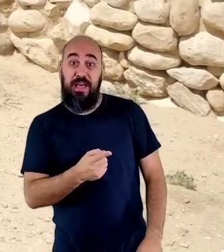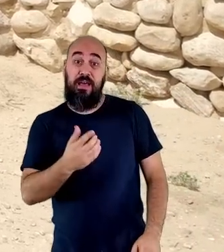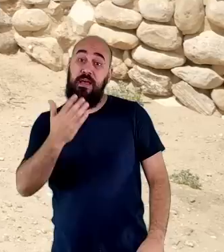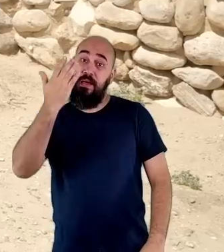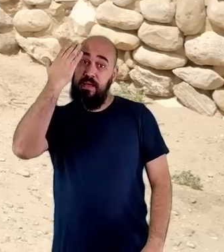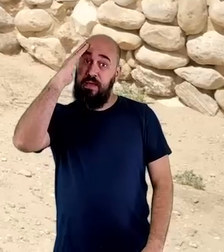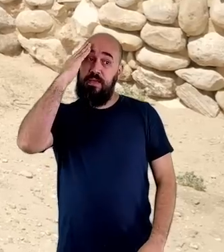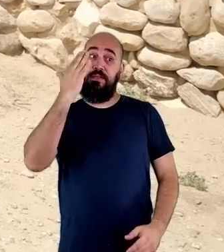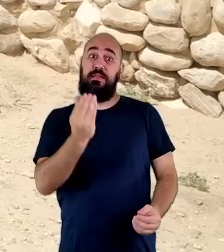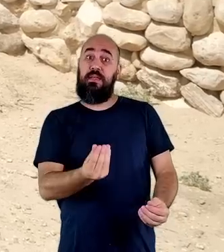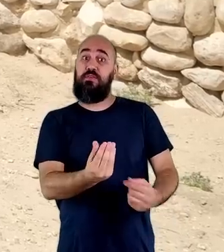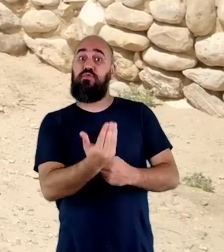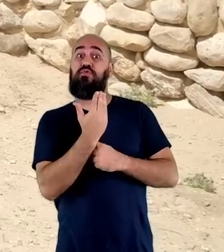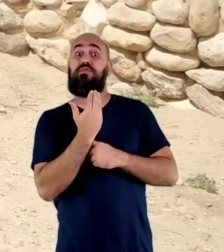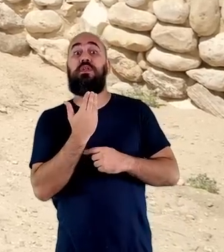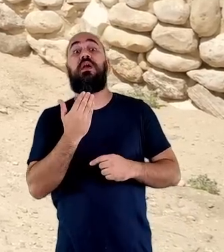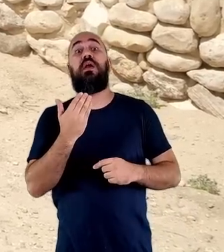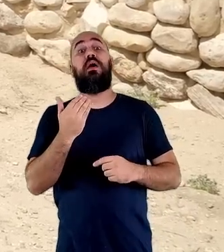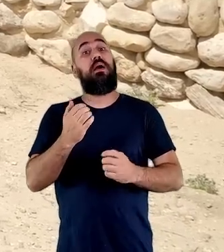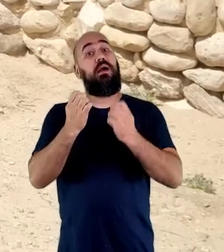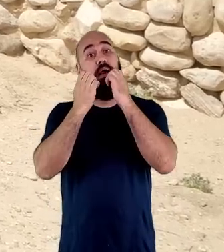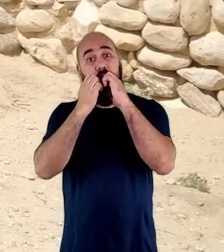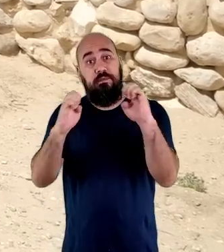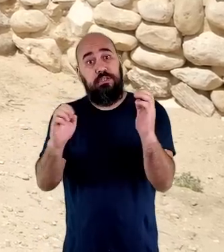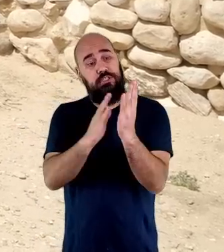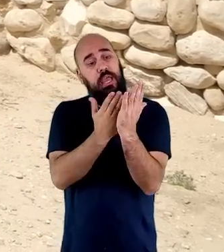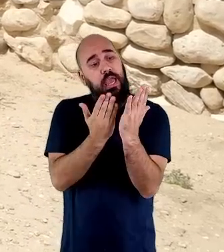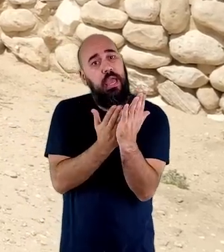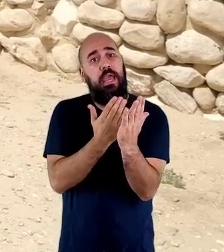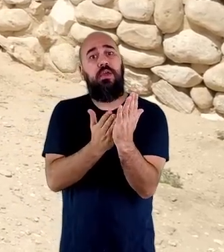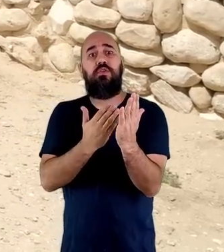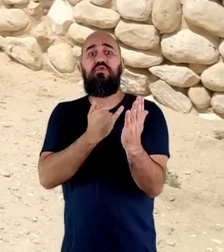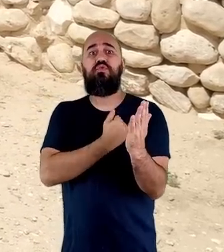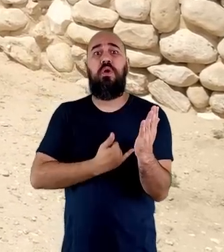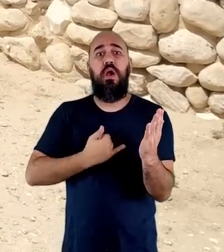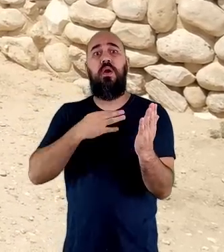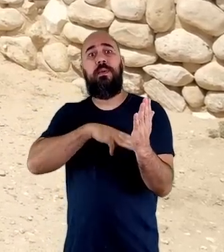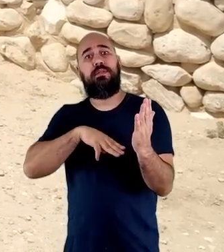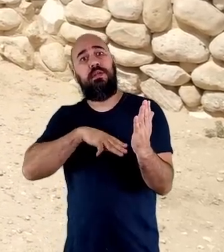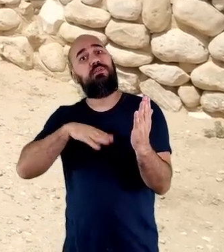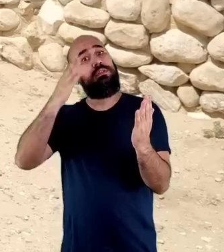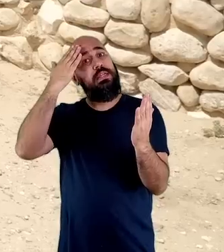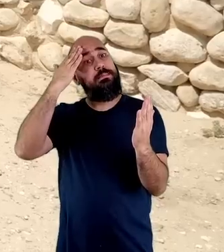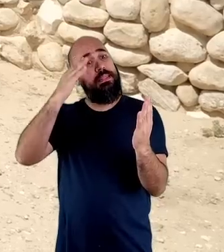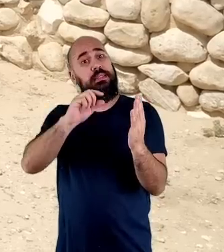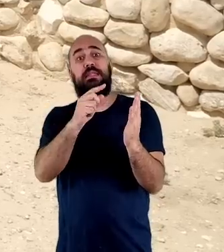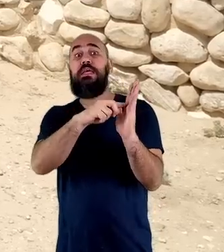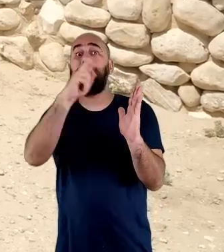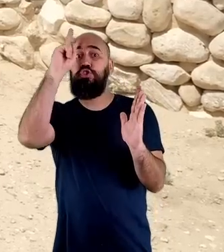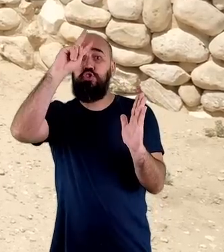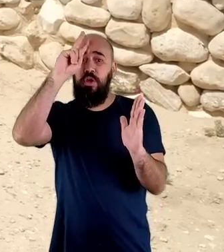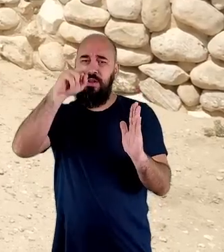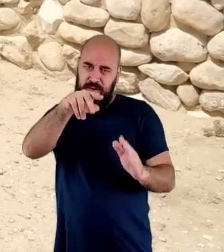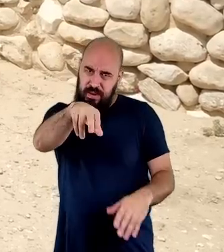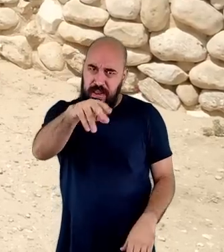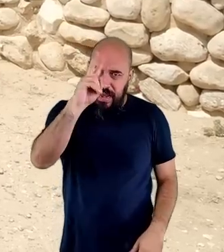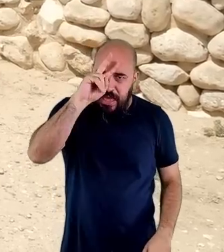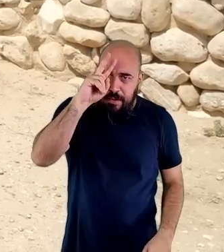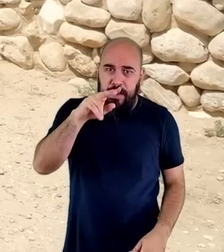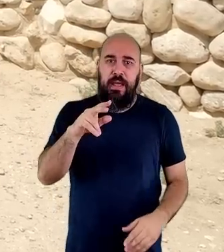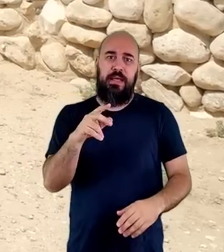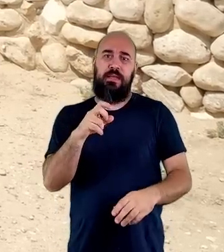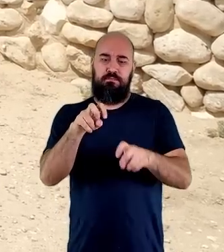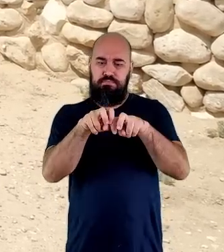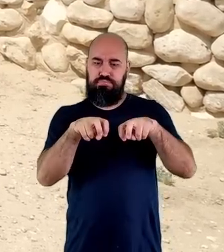já fiz menção, quando estava lá na escada, sobre o cenáculo, onde Jesus teve a Santa Ceia com seus discípulos. Você se lembra? Este